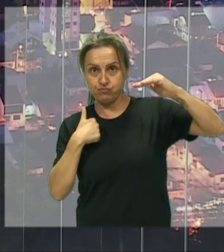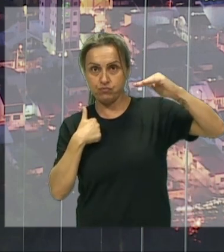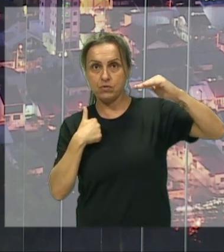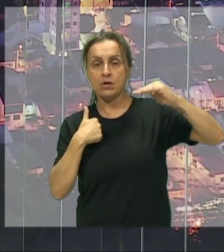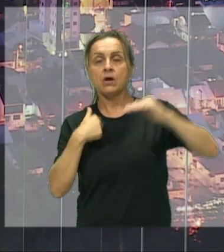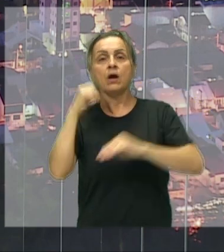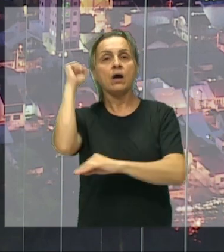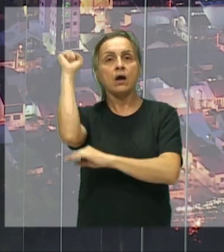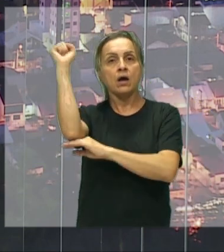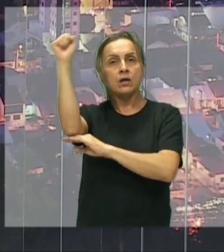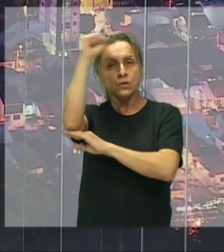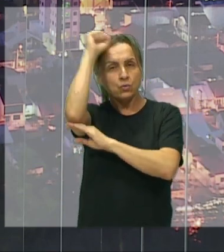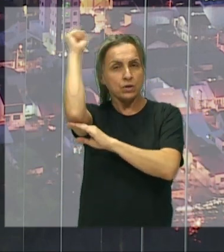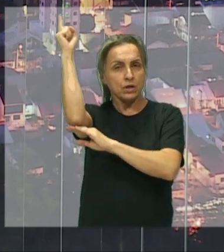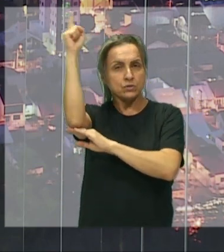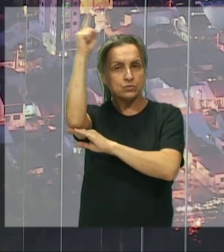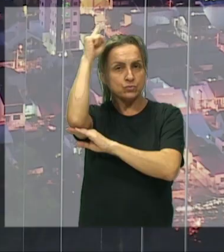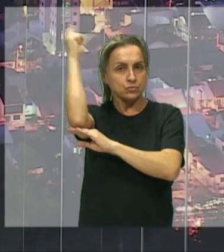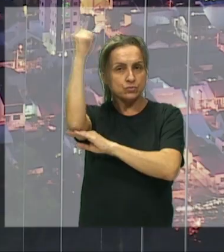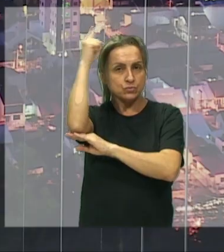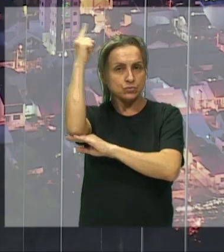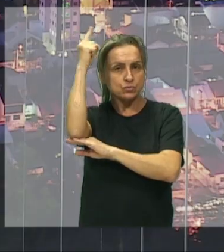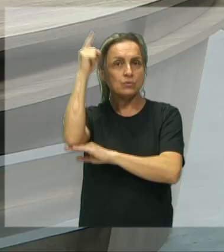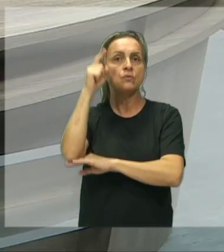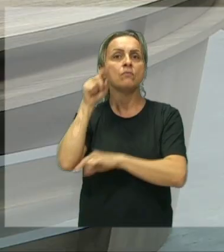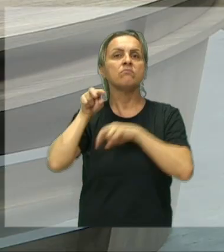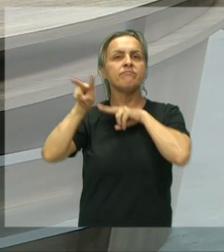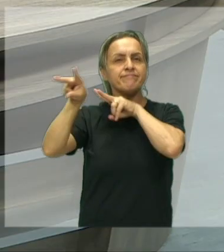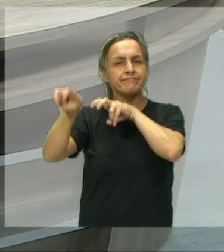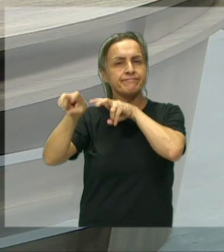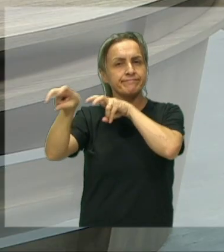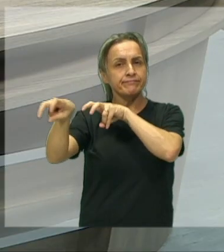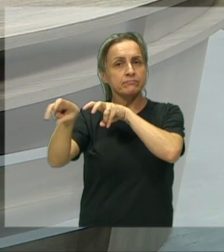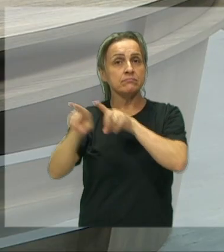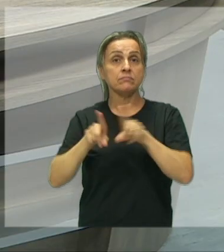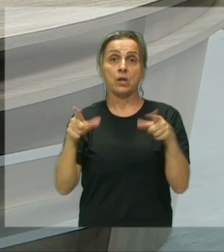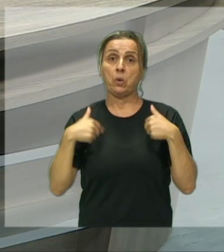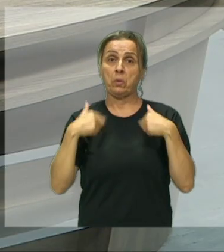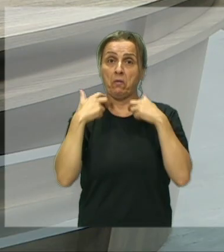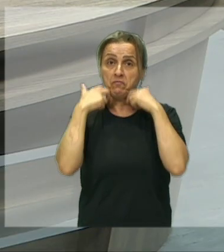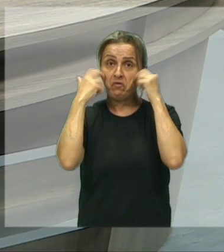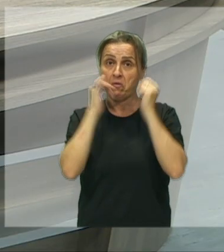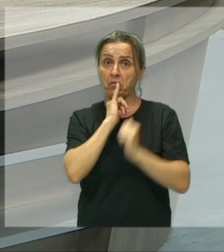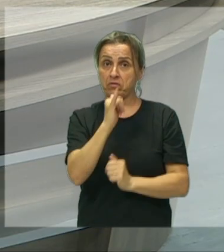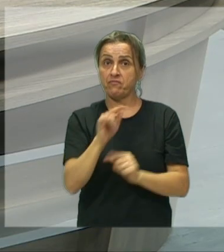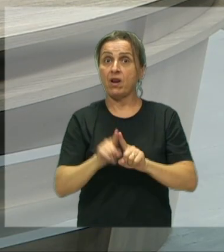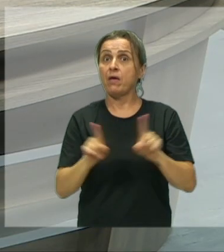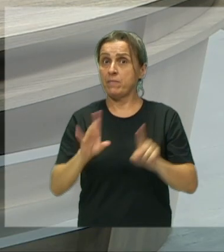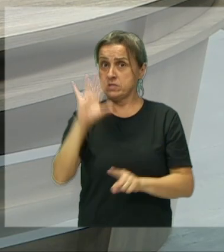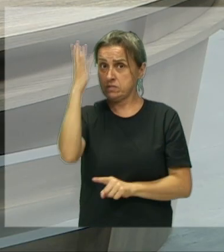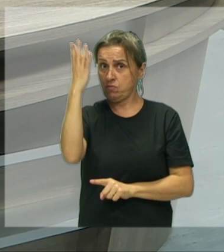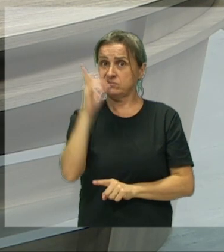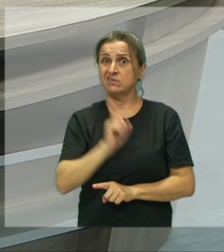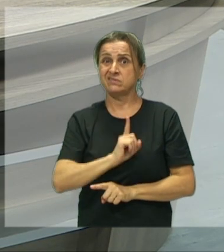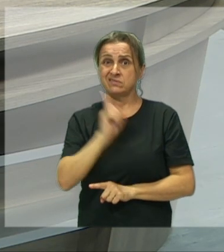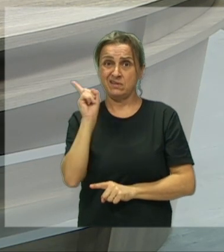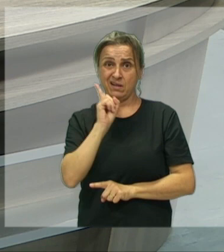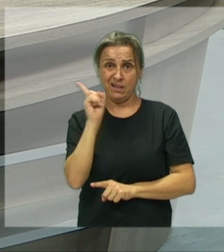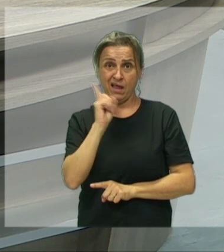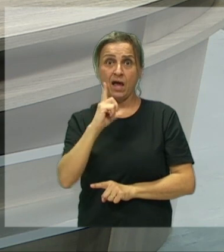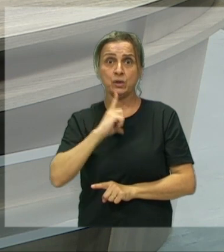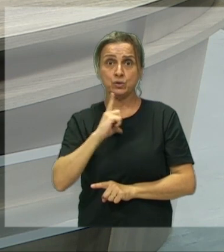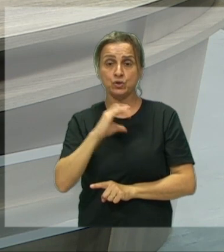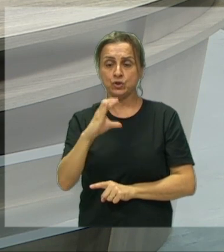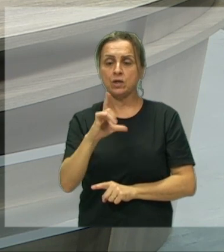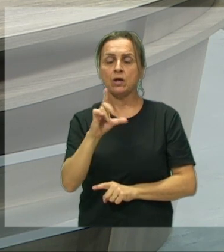por exemplo, hoje, mas isso acontecia até o advento da Constituição em 88, existiam